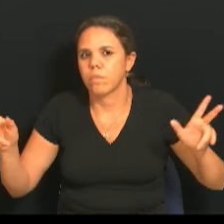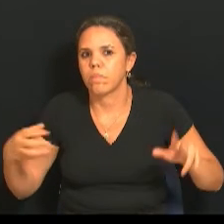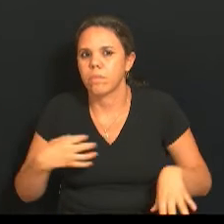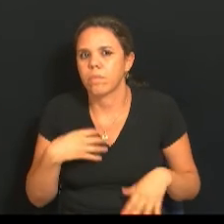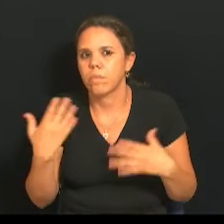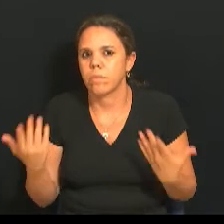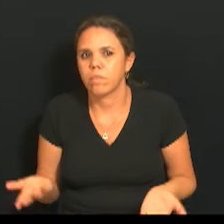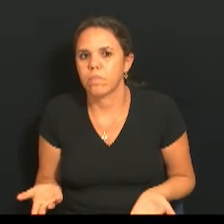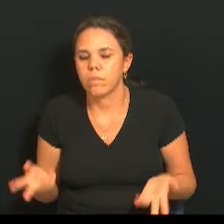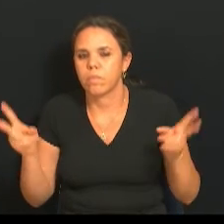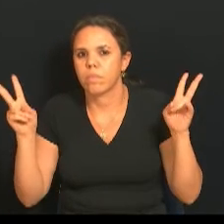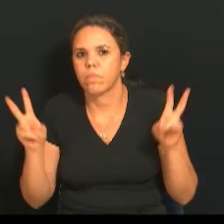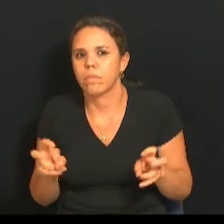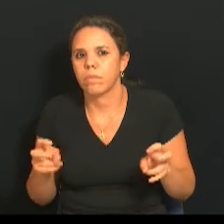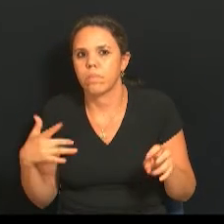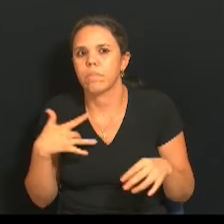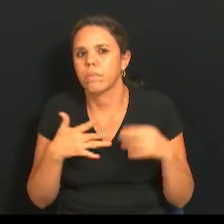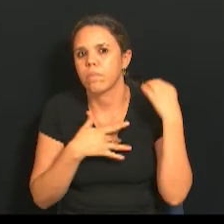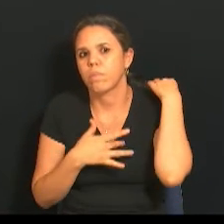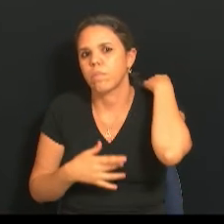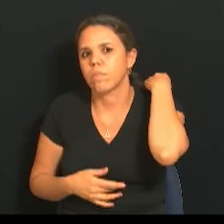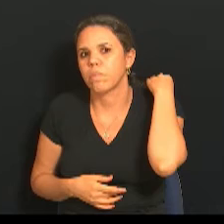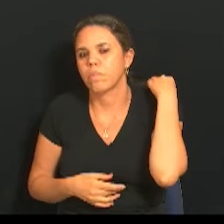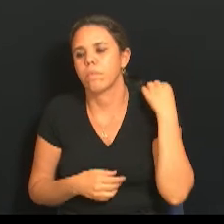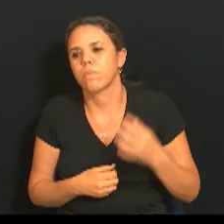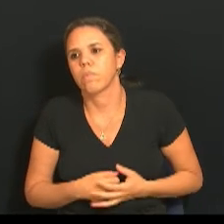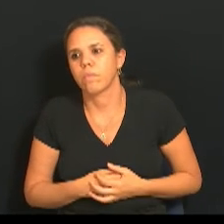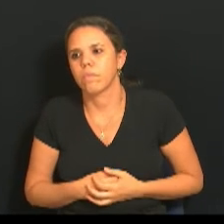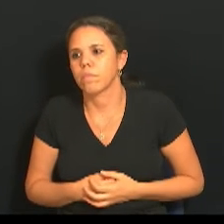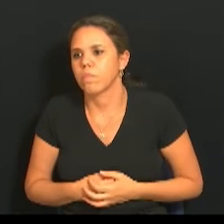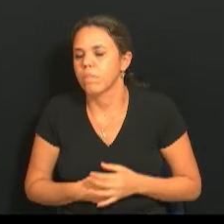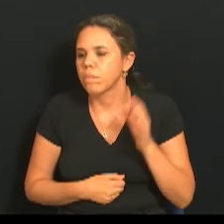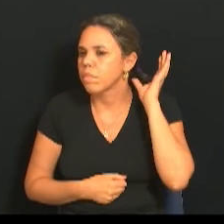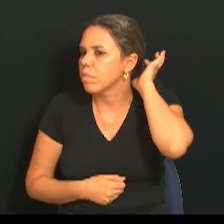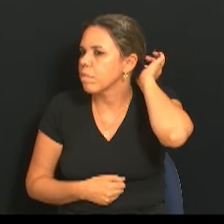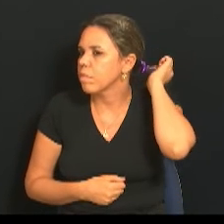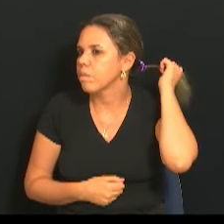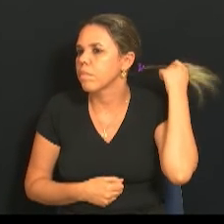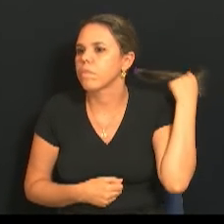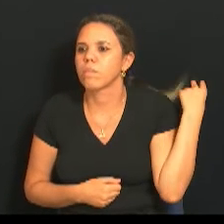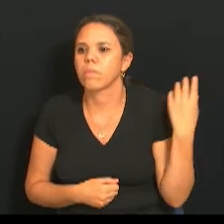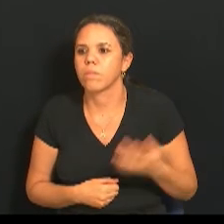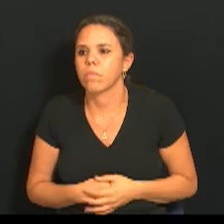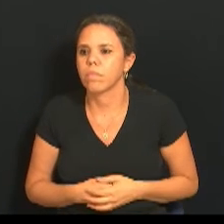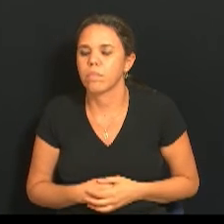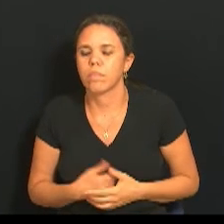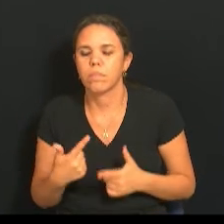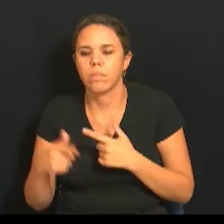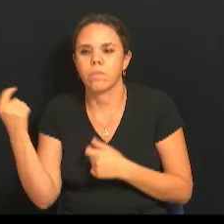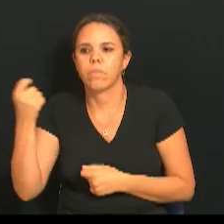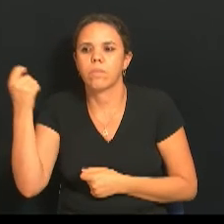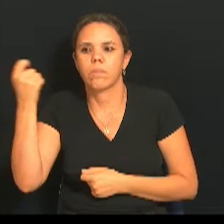inclusive em relação à sua saúde. Nós temos aí casos graves, né,